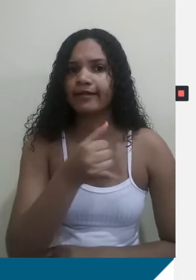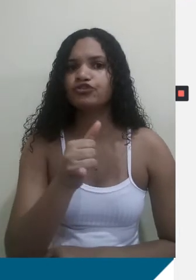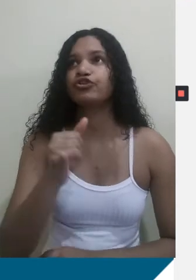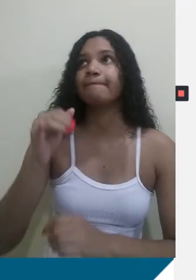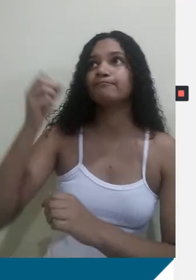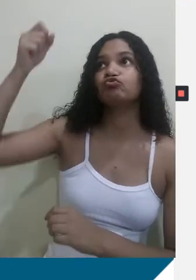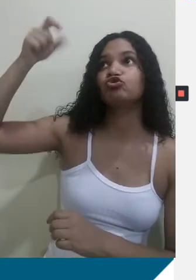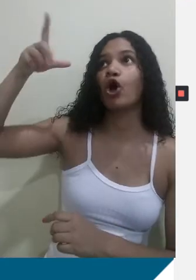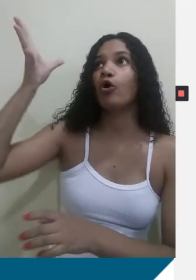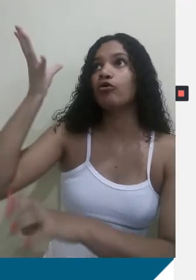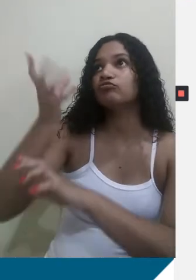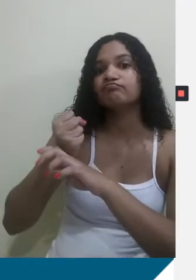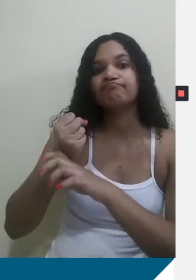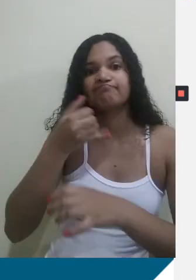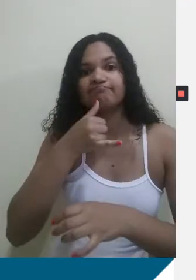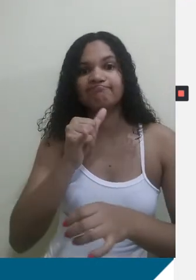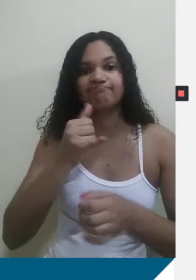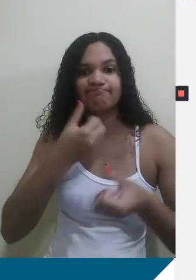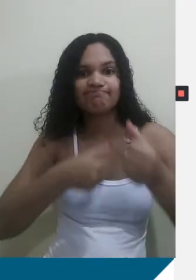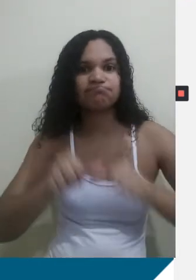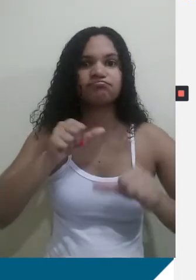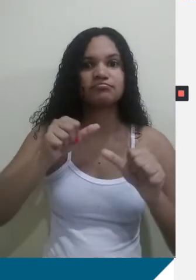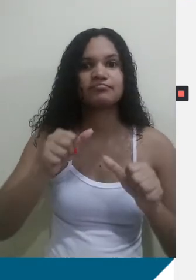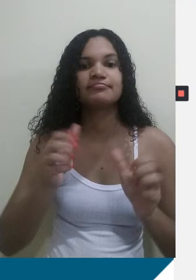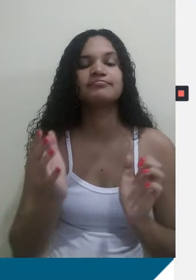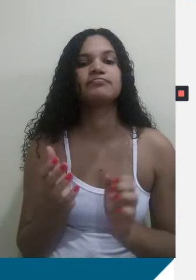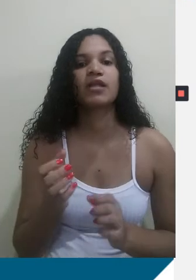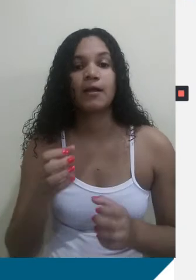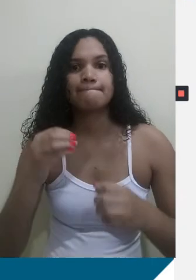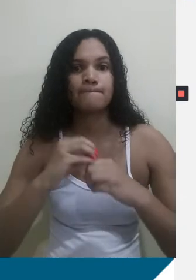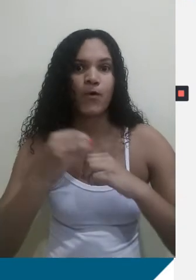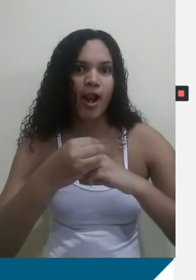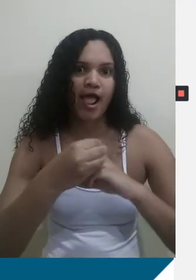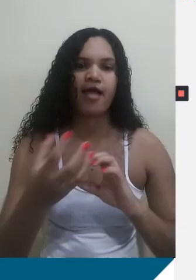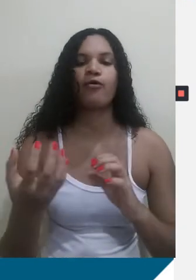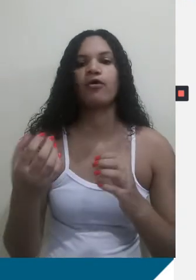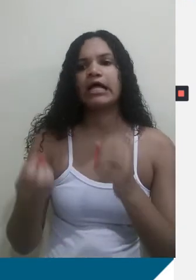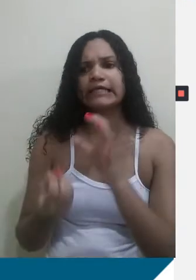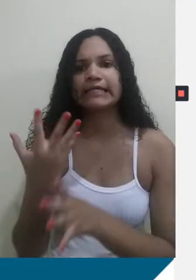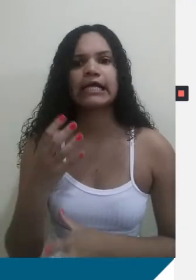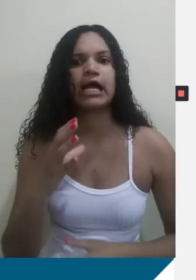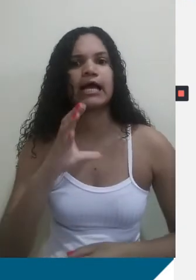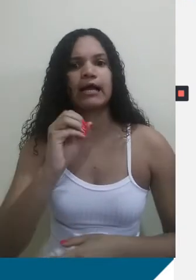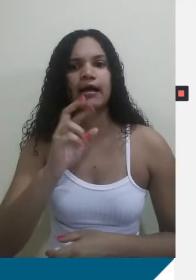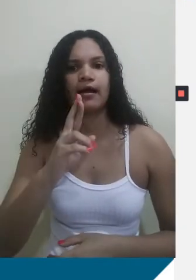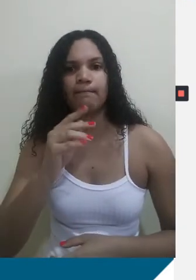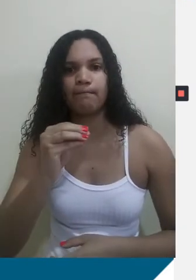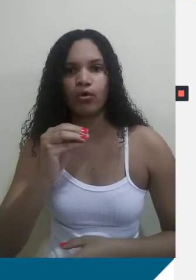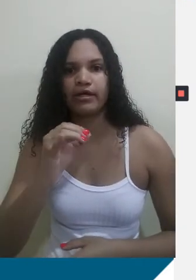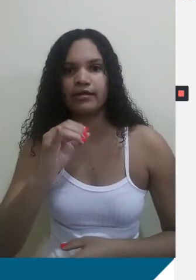energia solar para a produção de biomoléculas, de moléculas orgânicas, produção de carboidratos, conversão